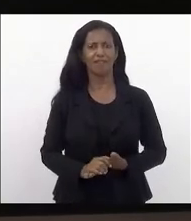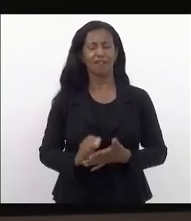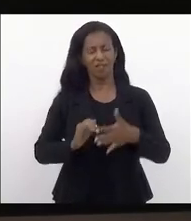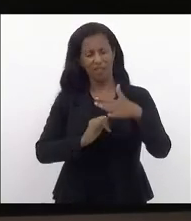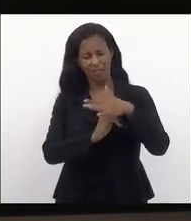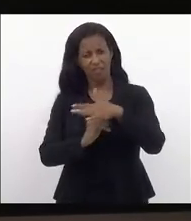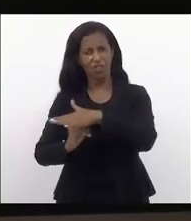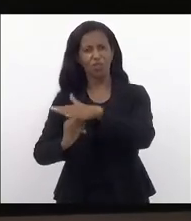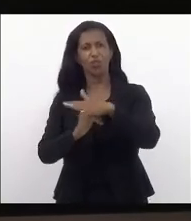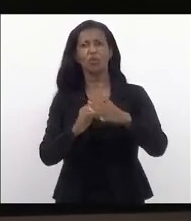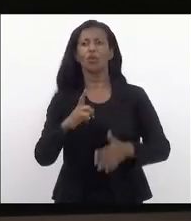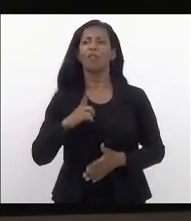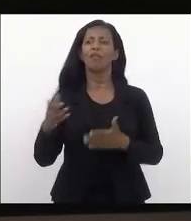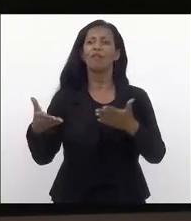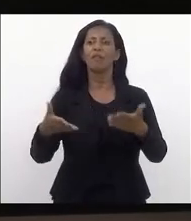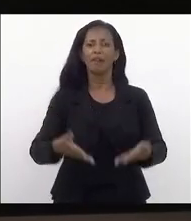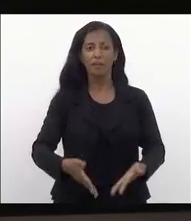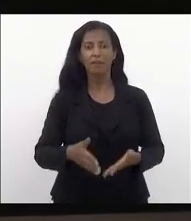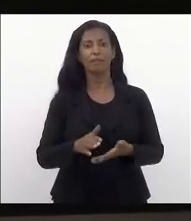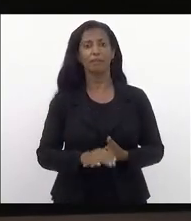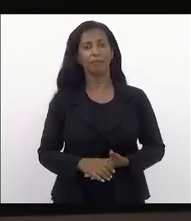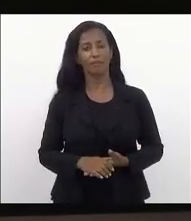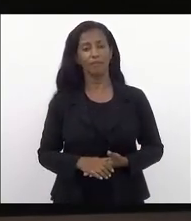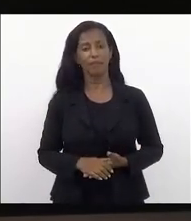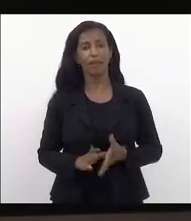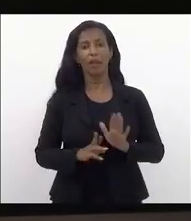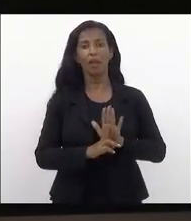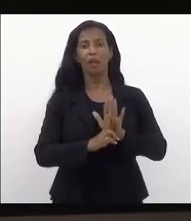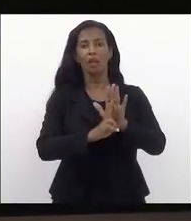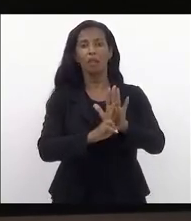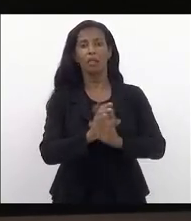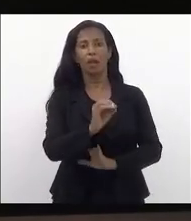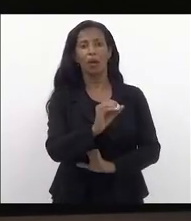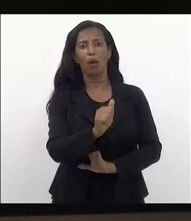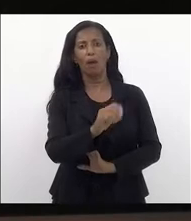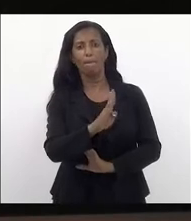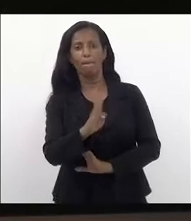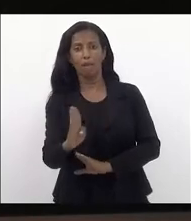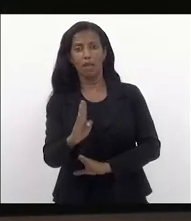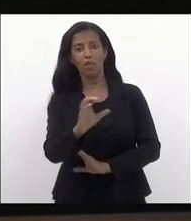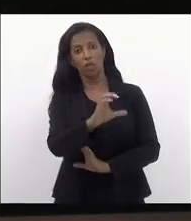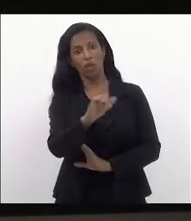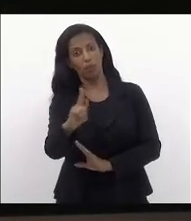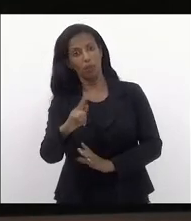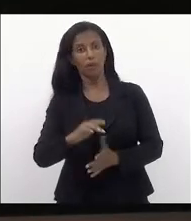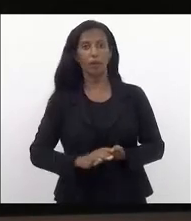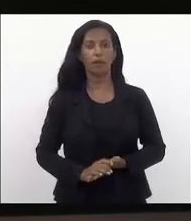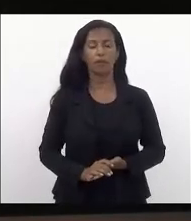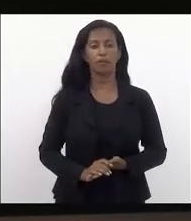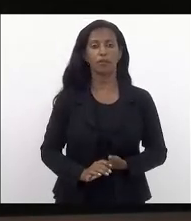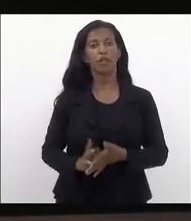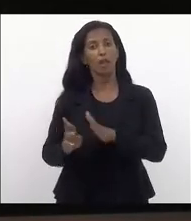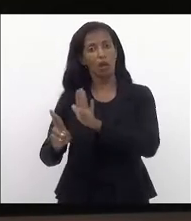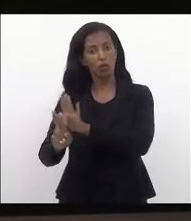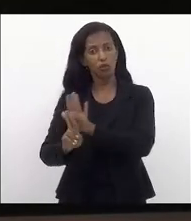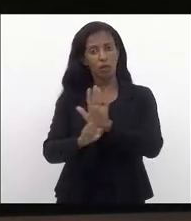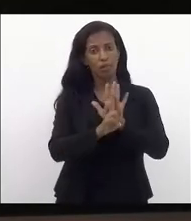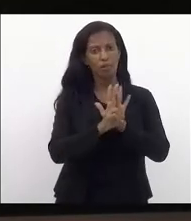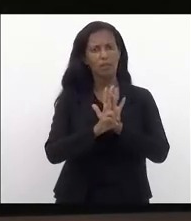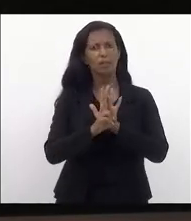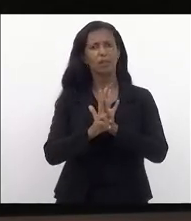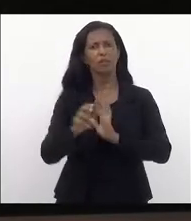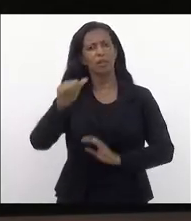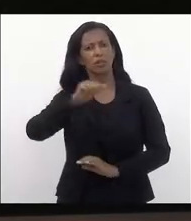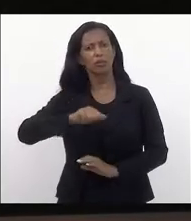vai estar aqui o representante da UAB de Campo Grande vai estar aqui o representante de algumas associações de moradores